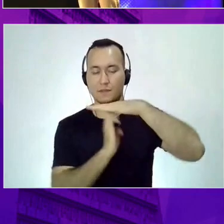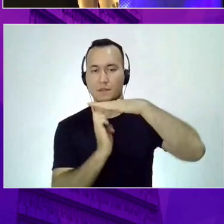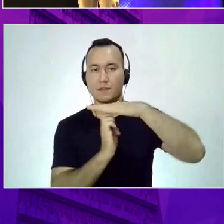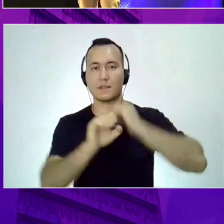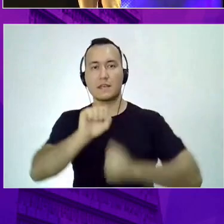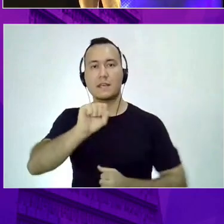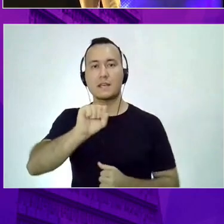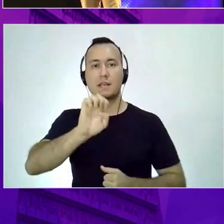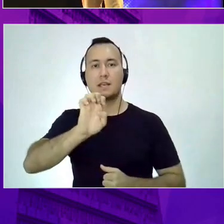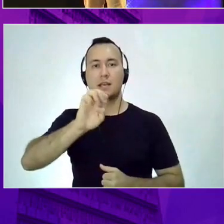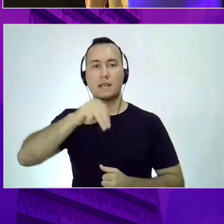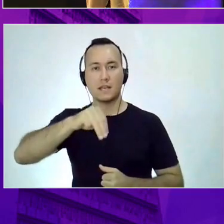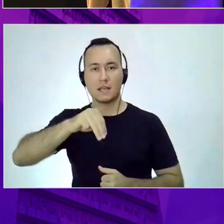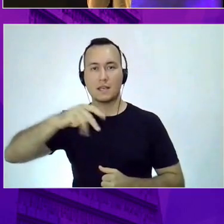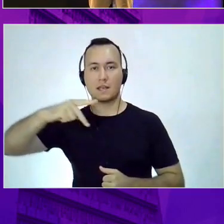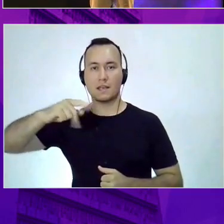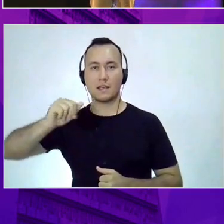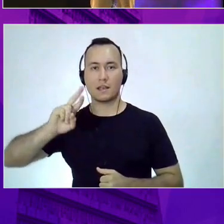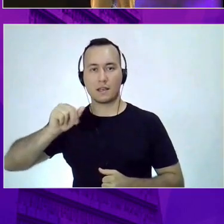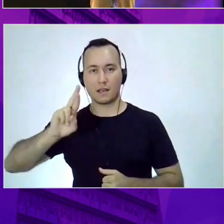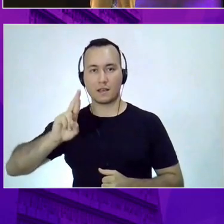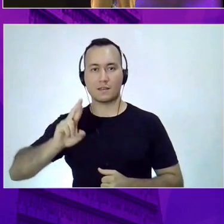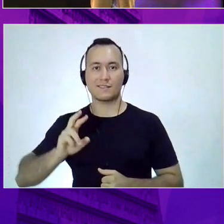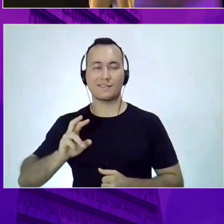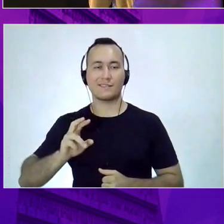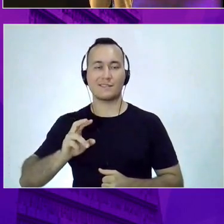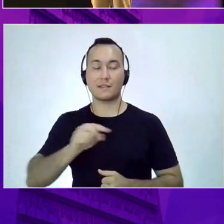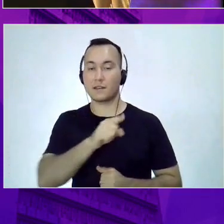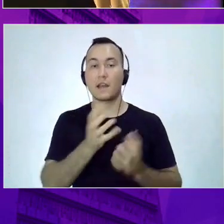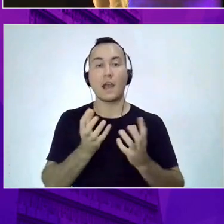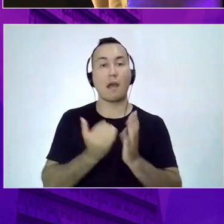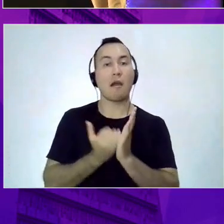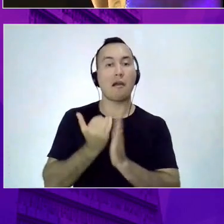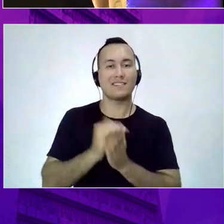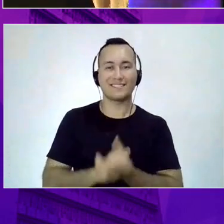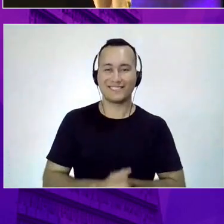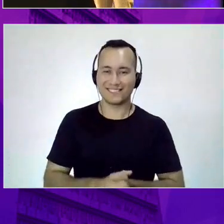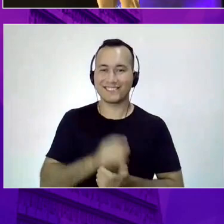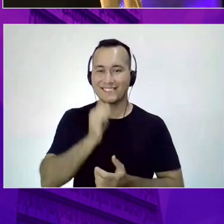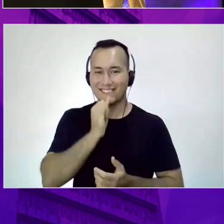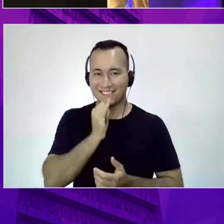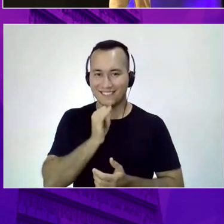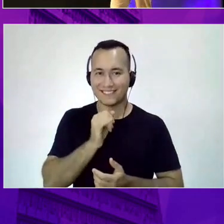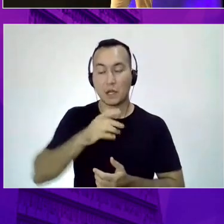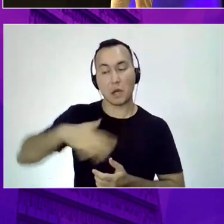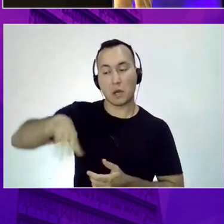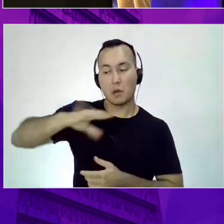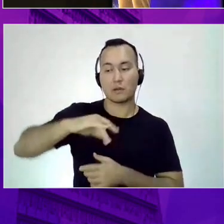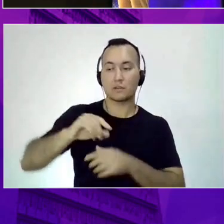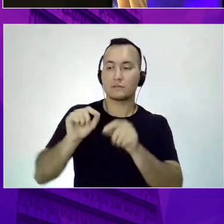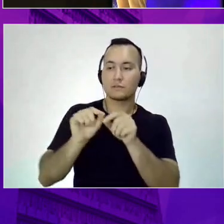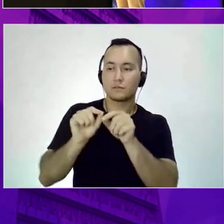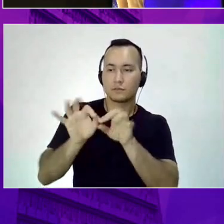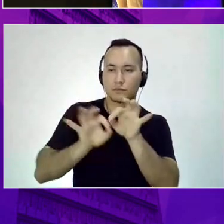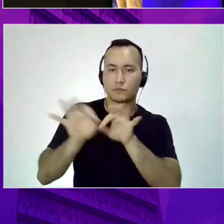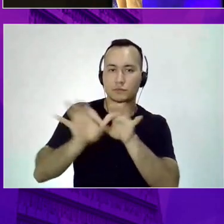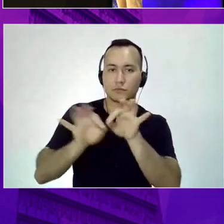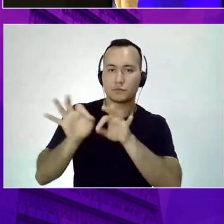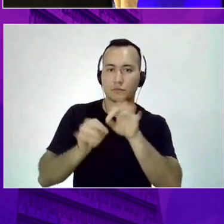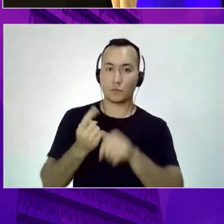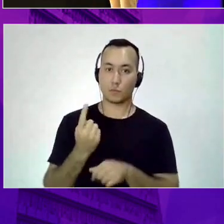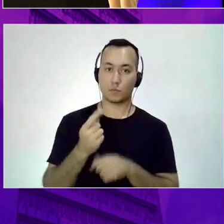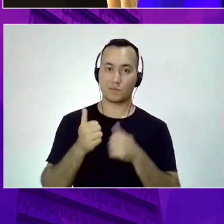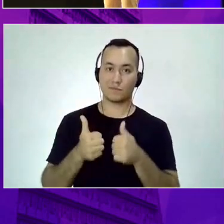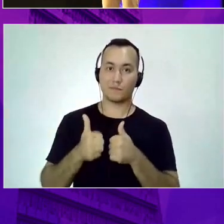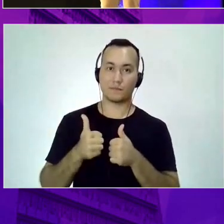agora a gente quer mais 5. Vamos fazer mais coisa, não é só isso. Vocês entregaram 1, tem mais coisa para fazer. E a gente viu que